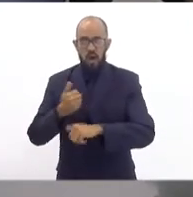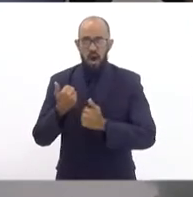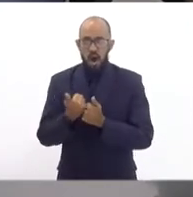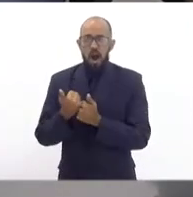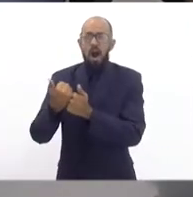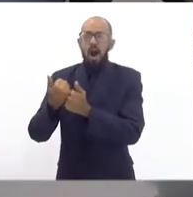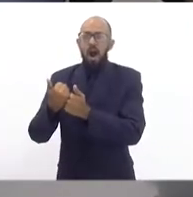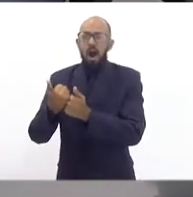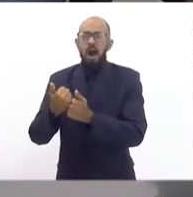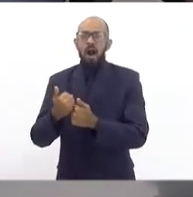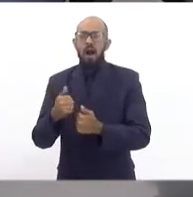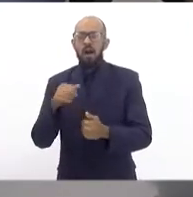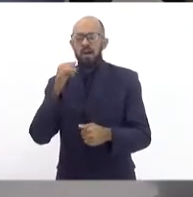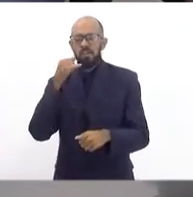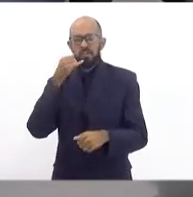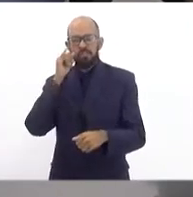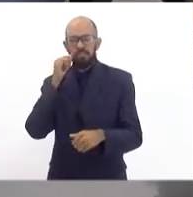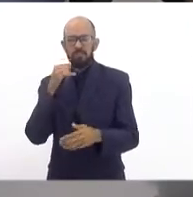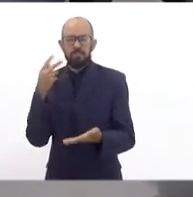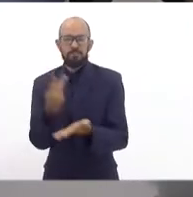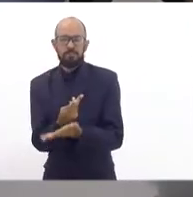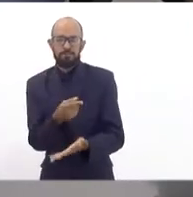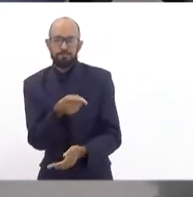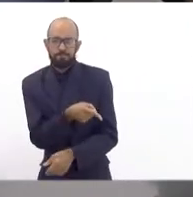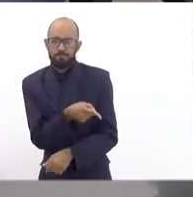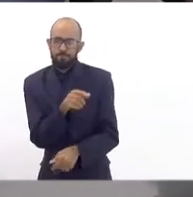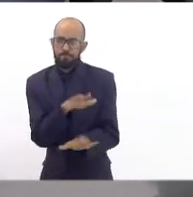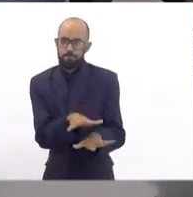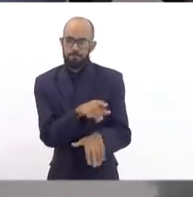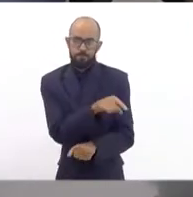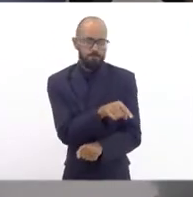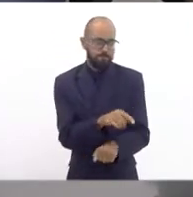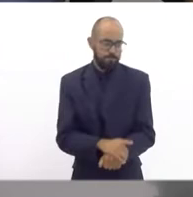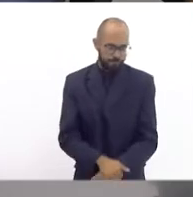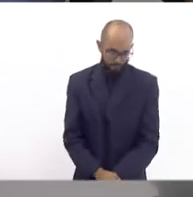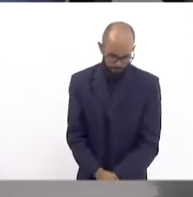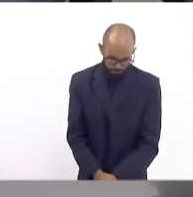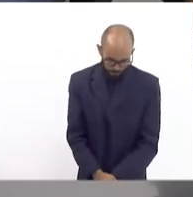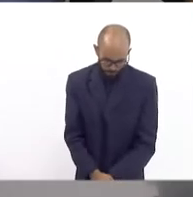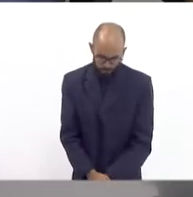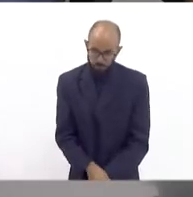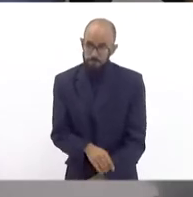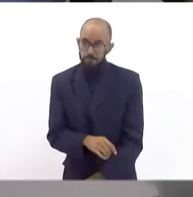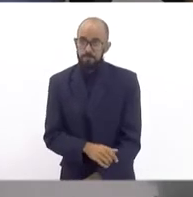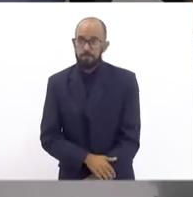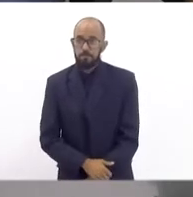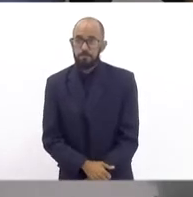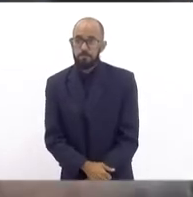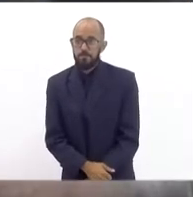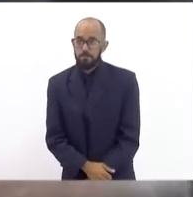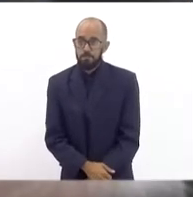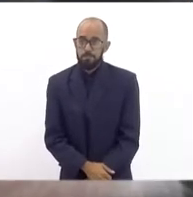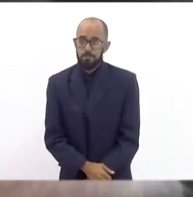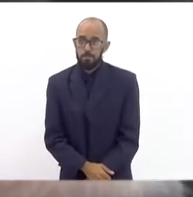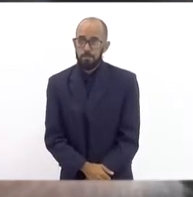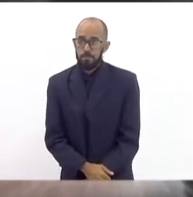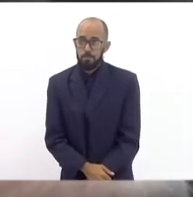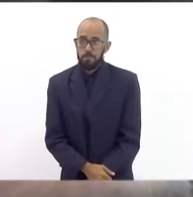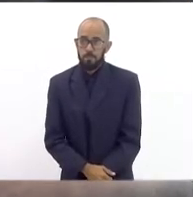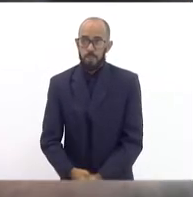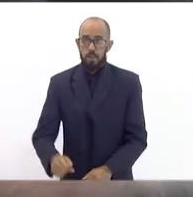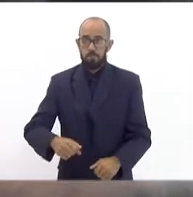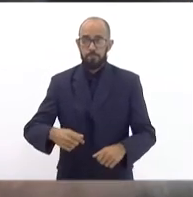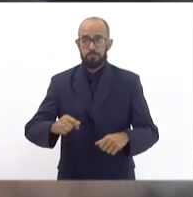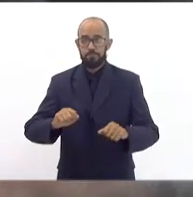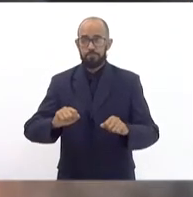para que essa realidade não se imprima de forma tão vil. A Câmara de Política Tarifária da